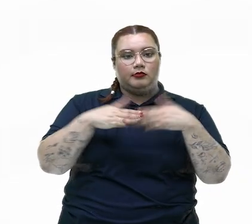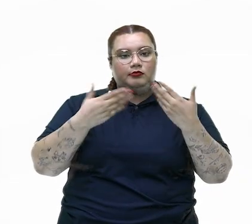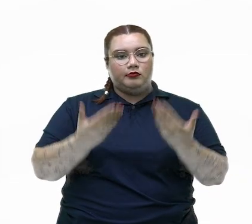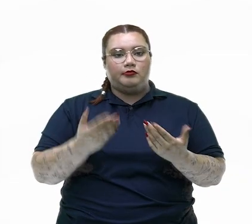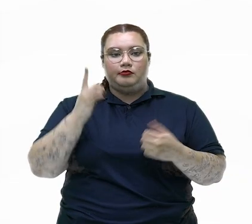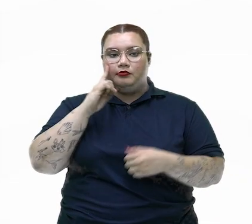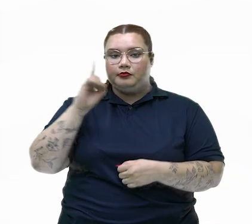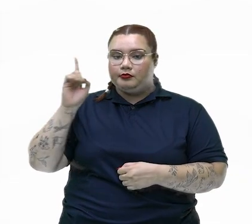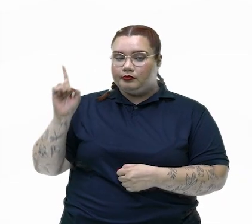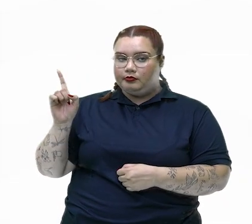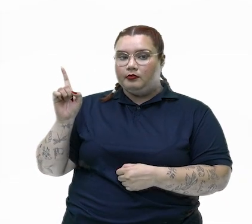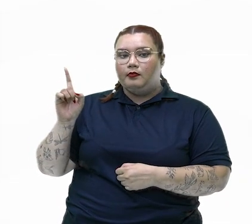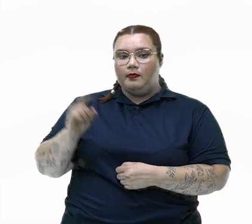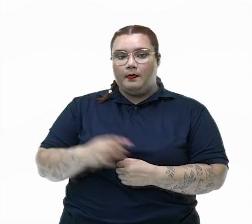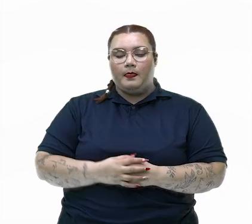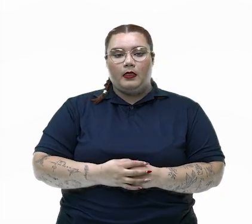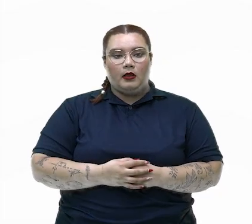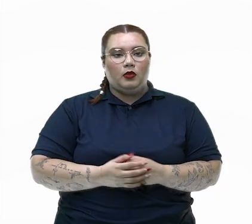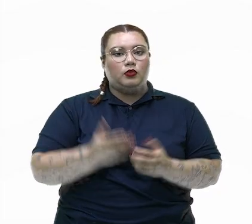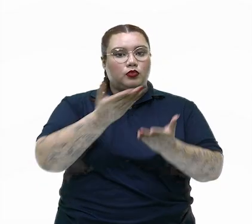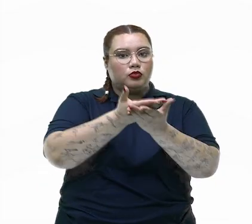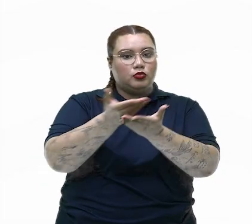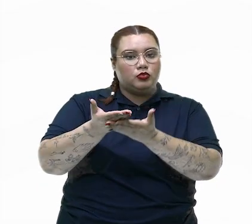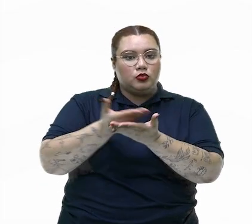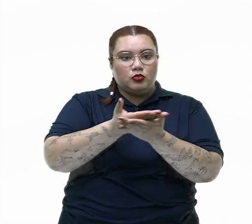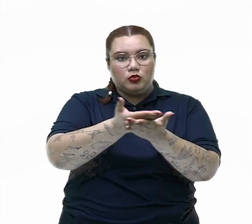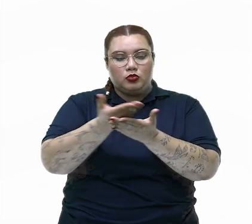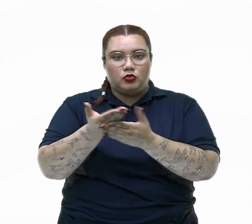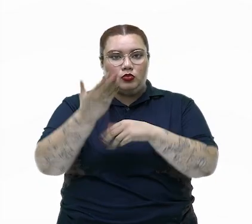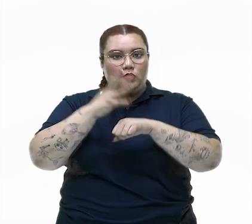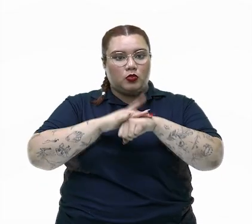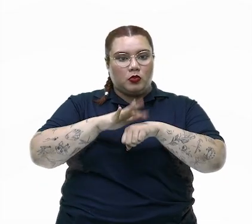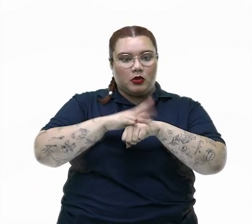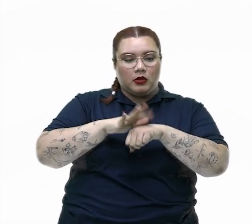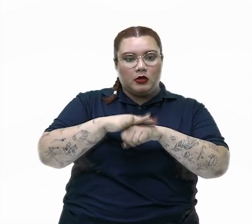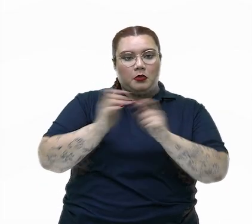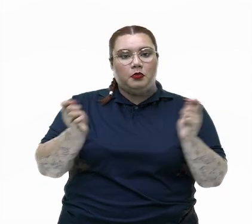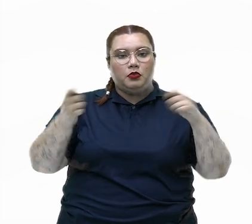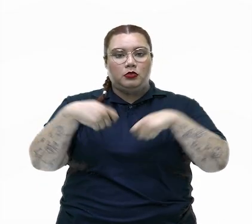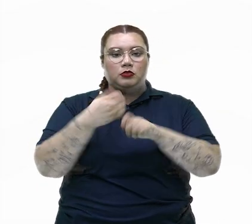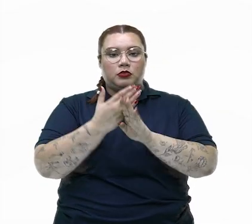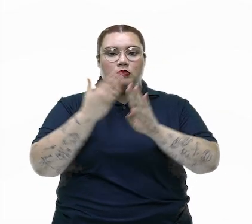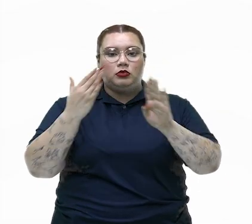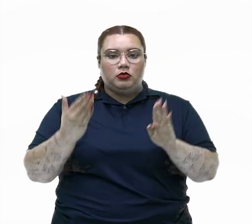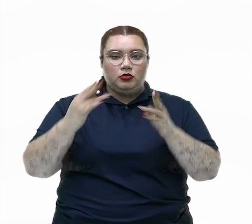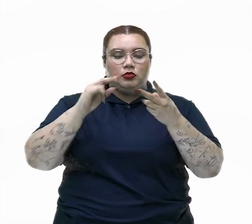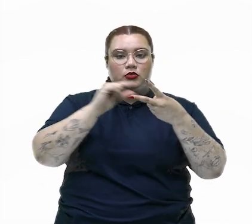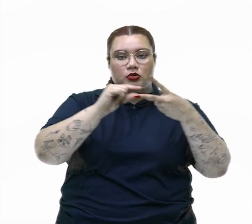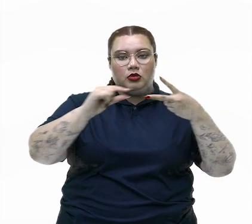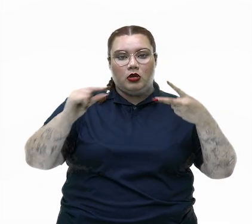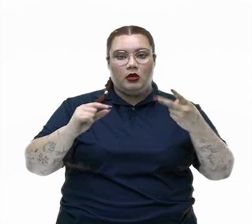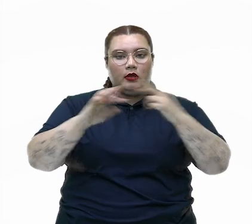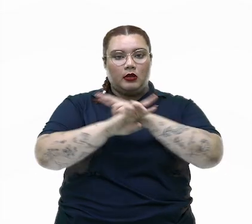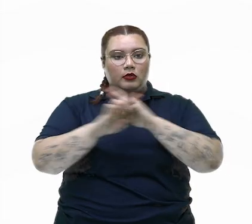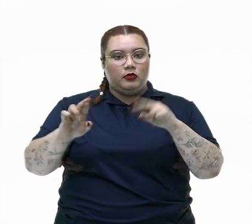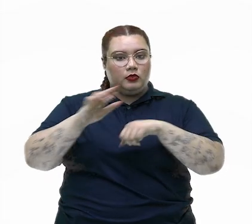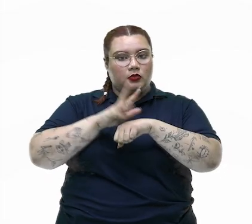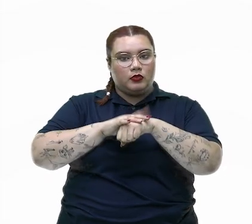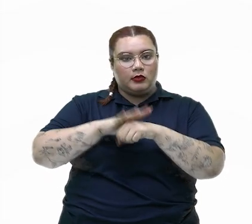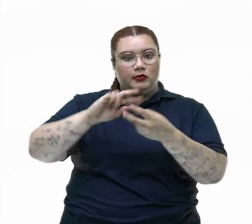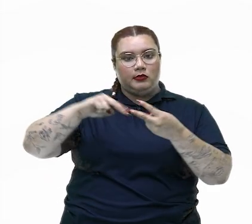as doenças genéticas. Então, o mapeamento, ele permite identificar os genes relacionados com essas